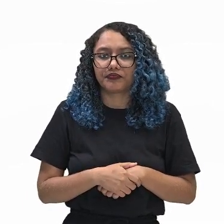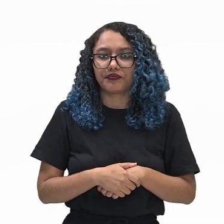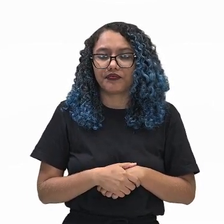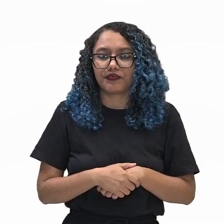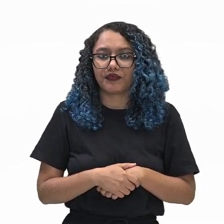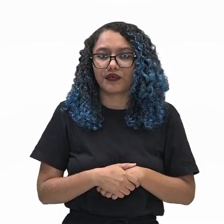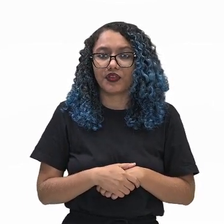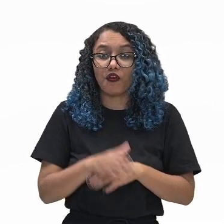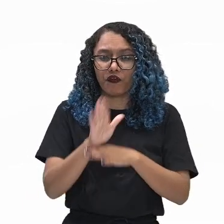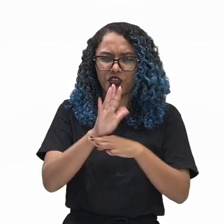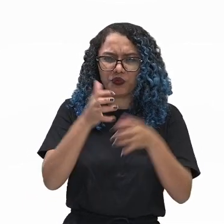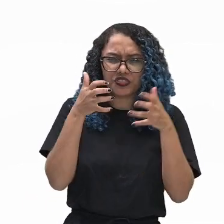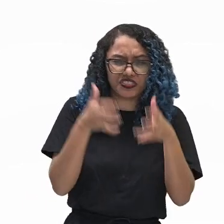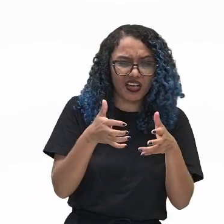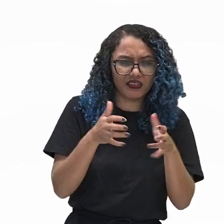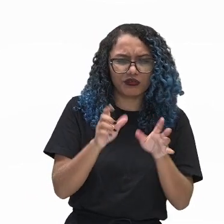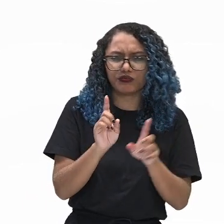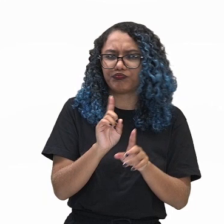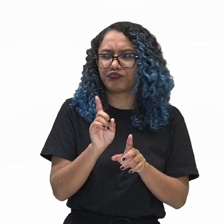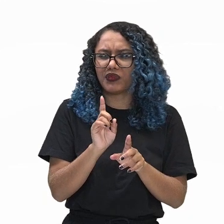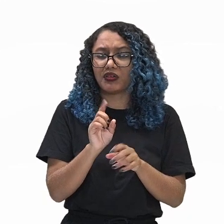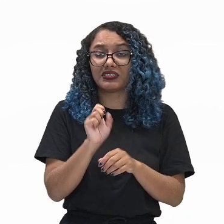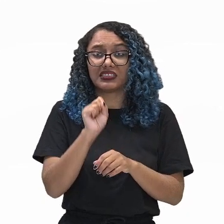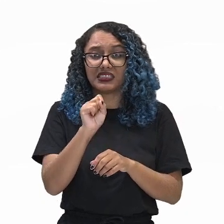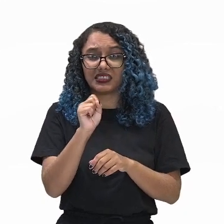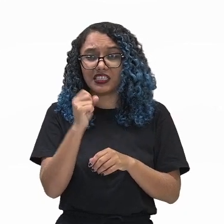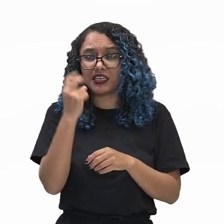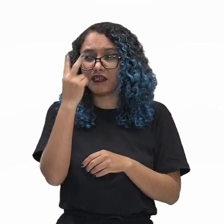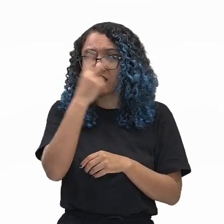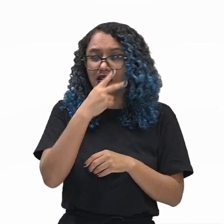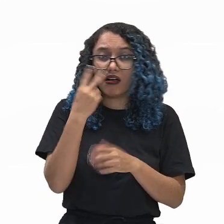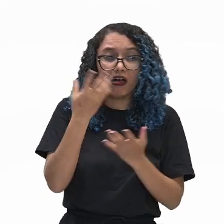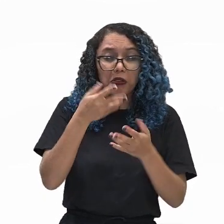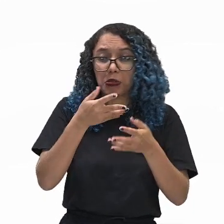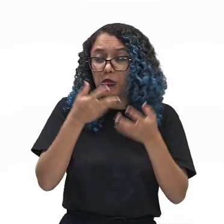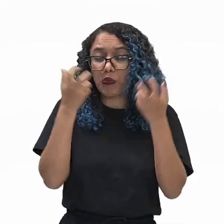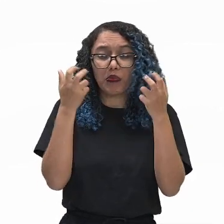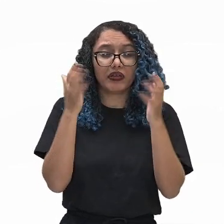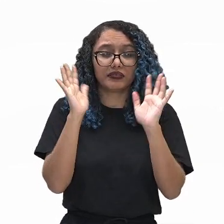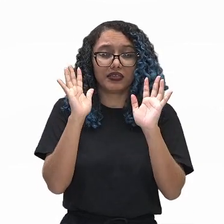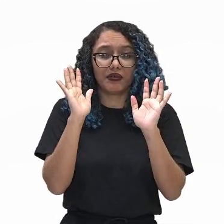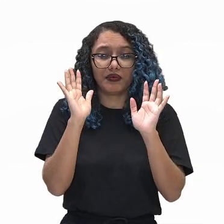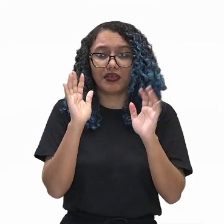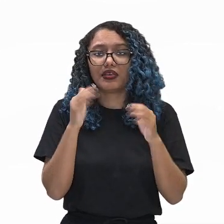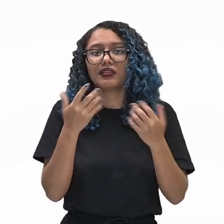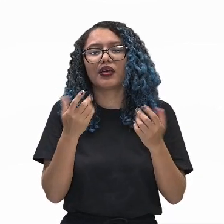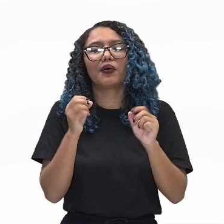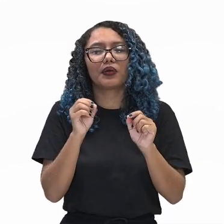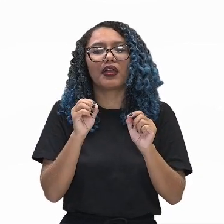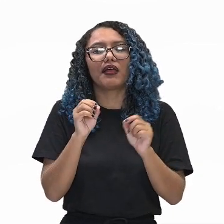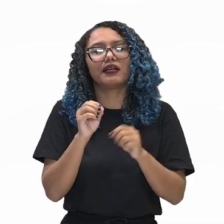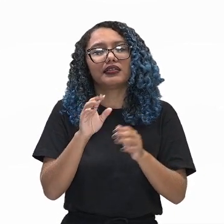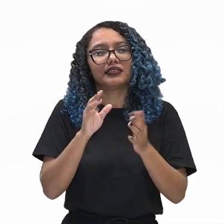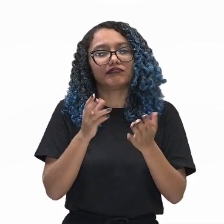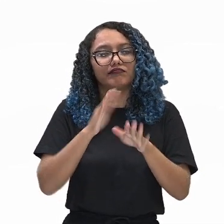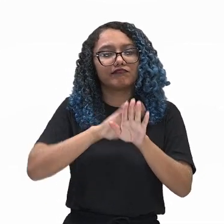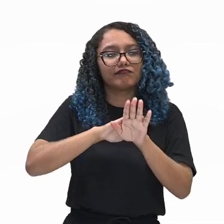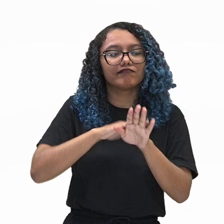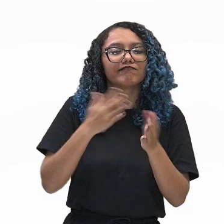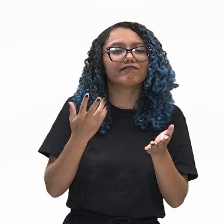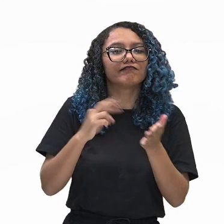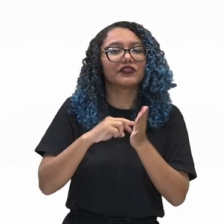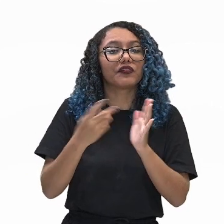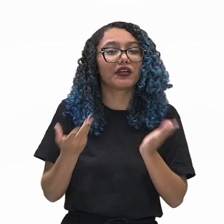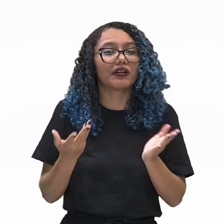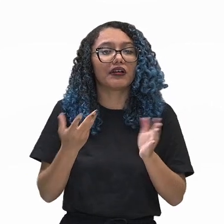que o filme não é chato, porque se o tempo passa sem perceber, eu estou dizendo, olha, o filme é muito bom, ok? Continuando,